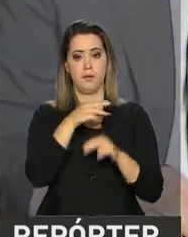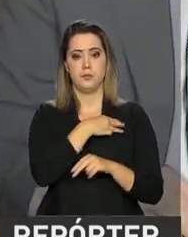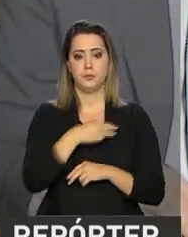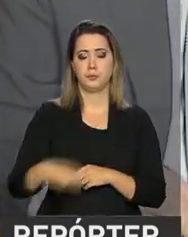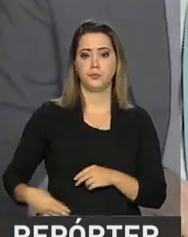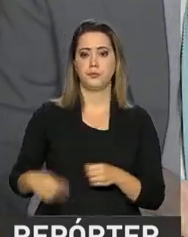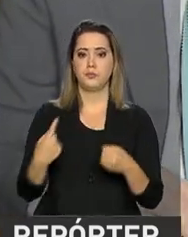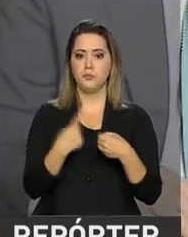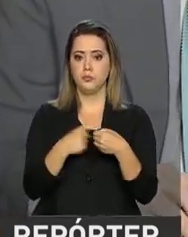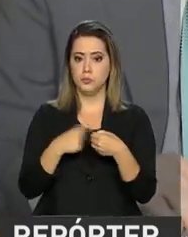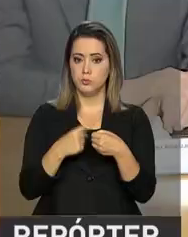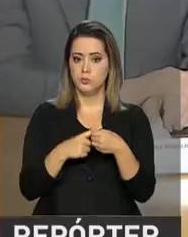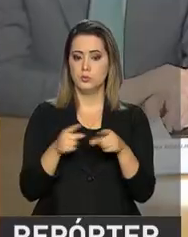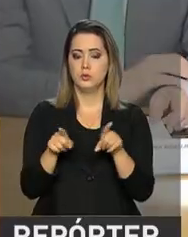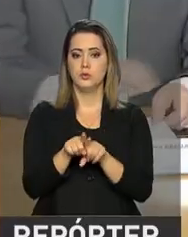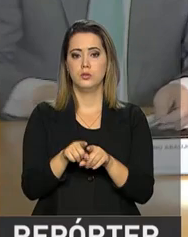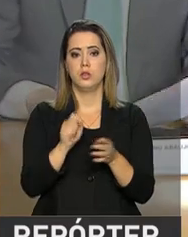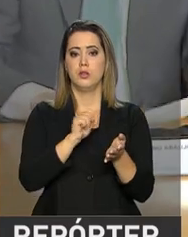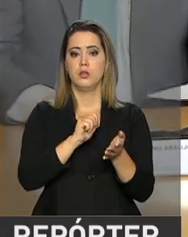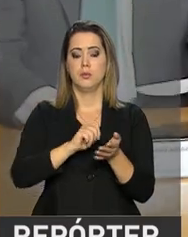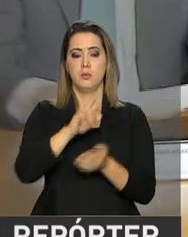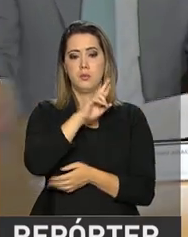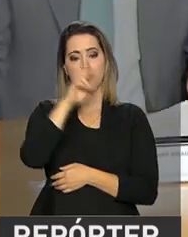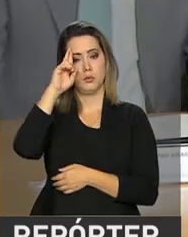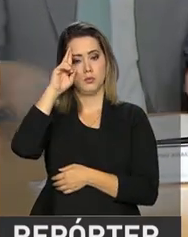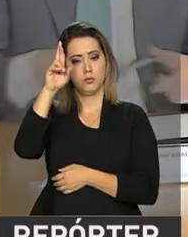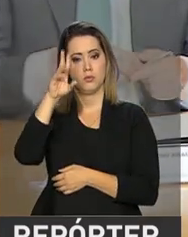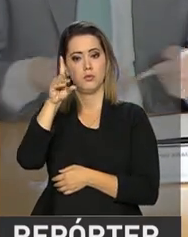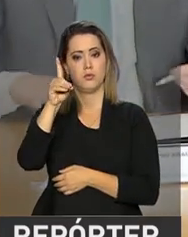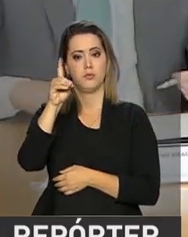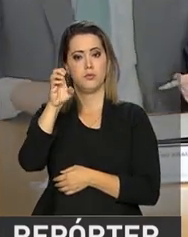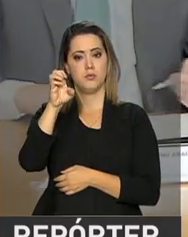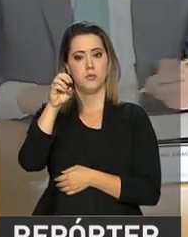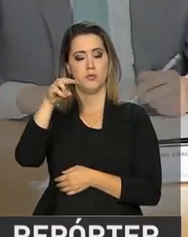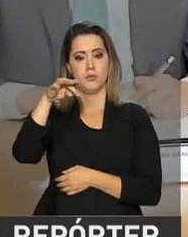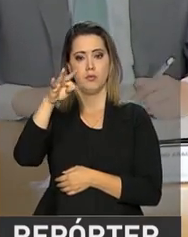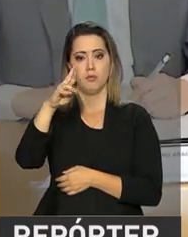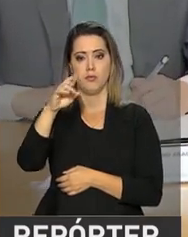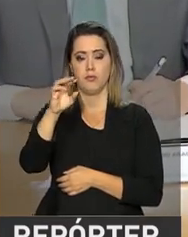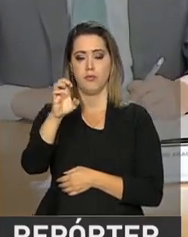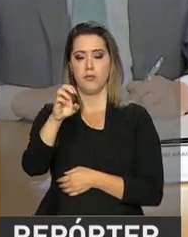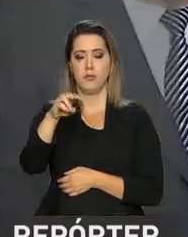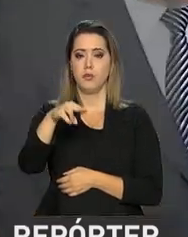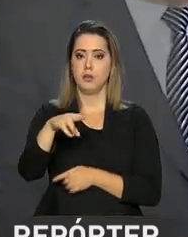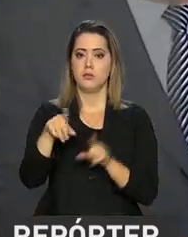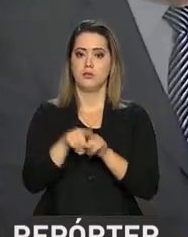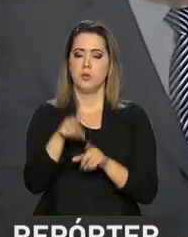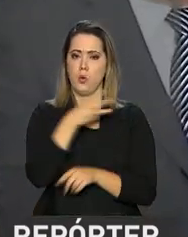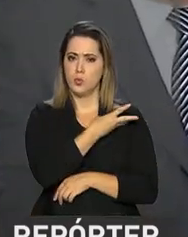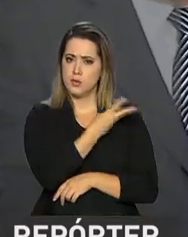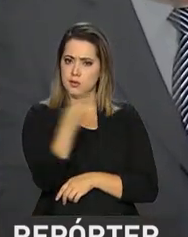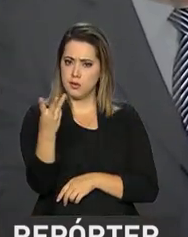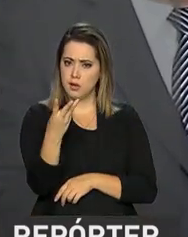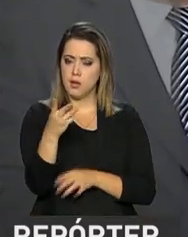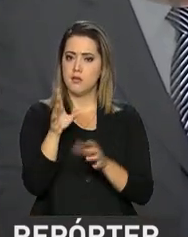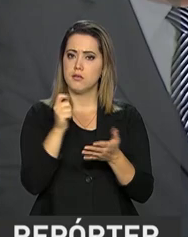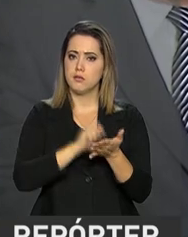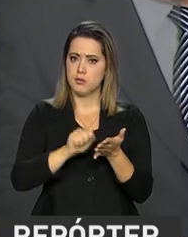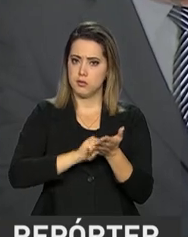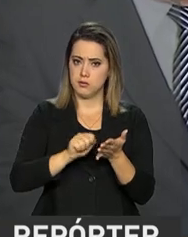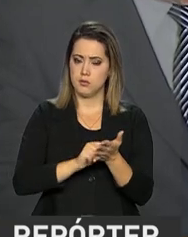bruno araújo e pelo diretor do departamento nacional de trânsito é o mergulho o denatran órgão